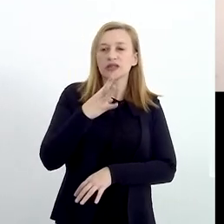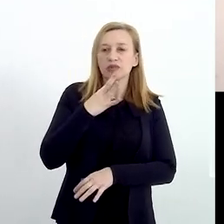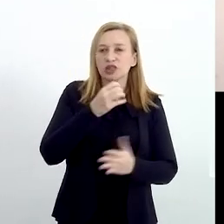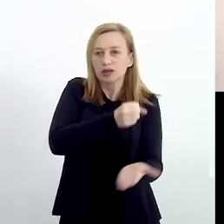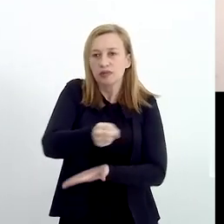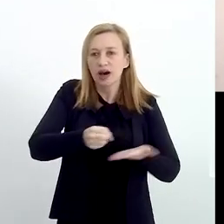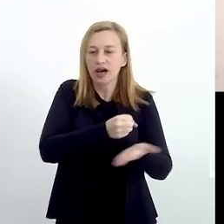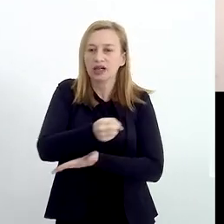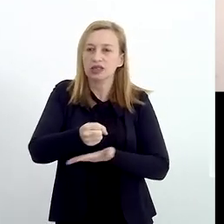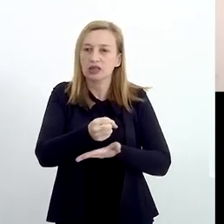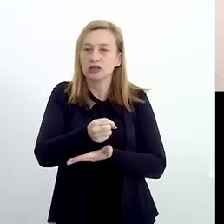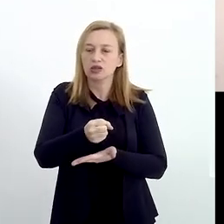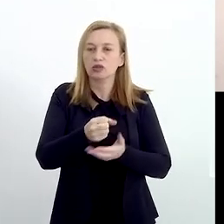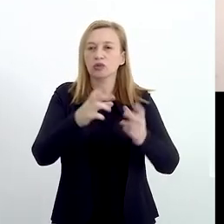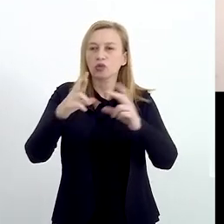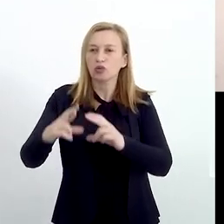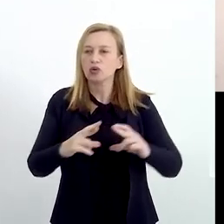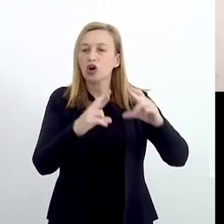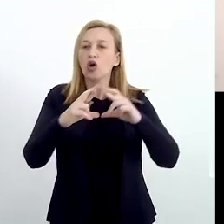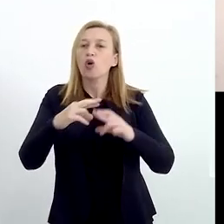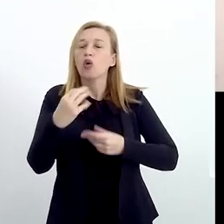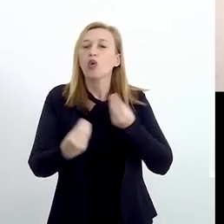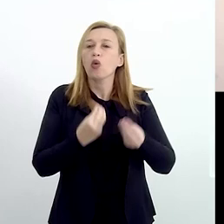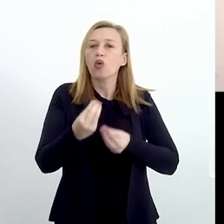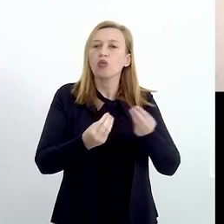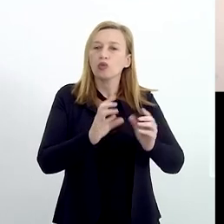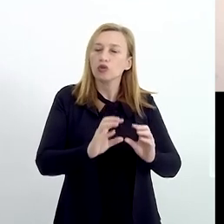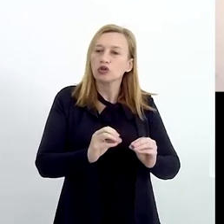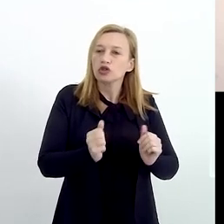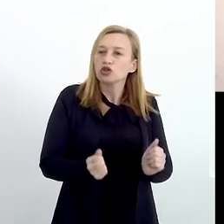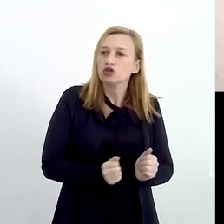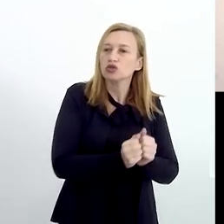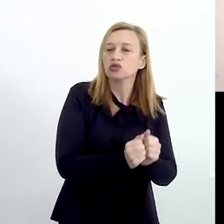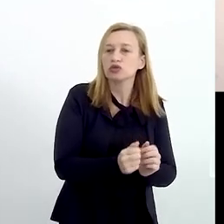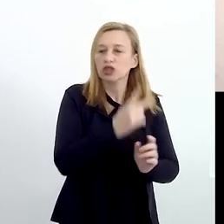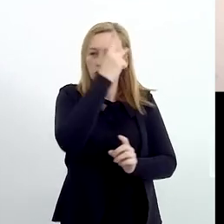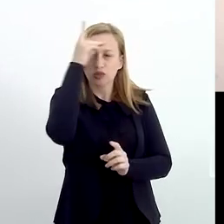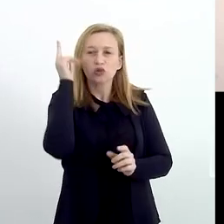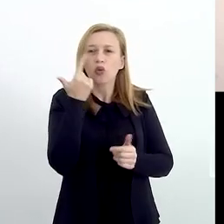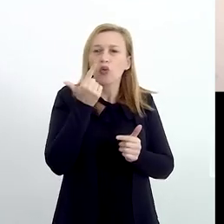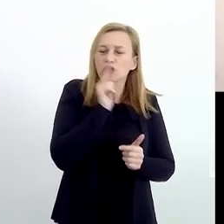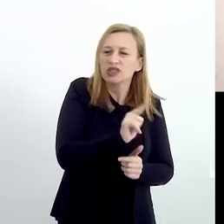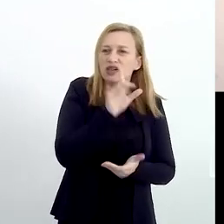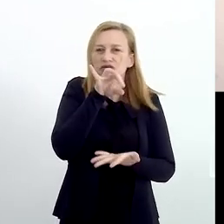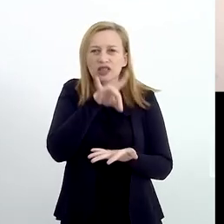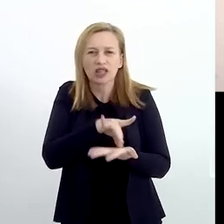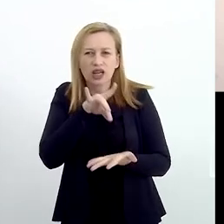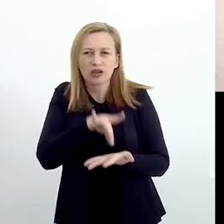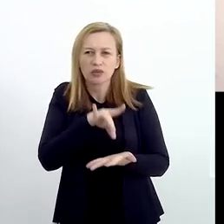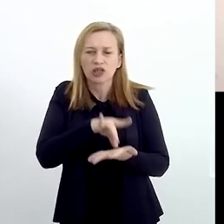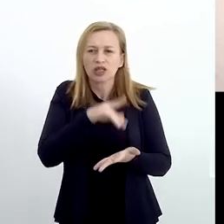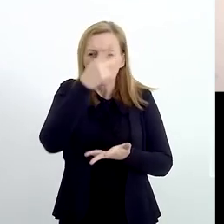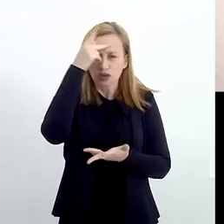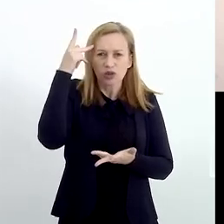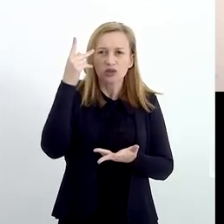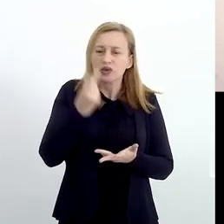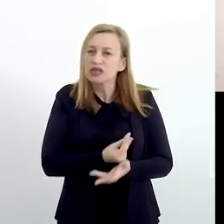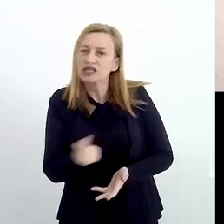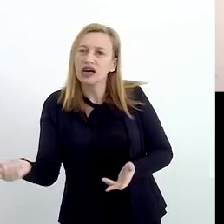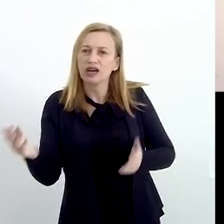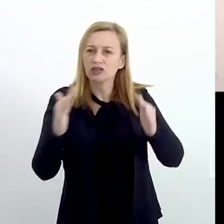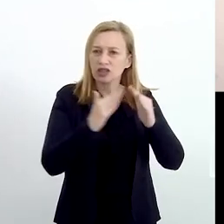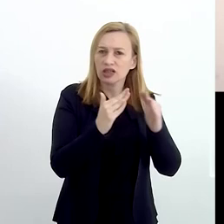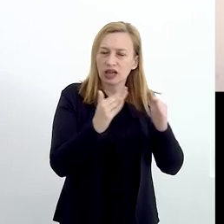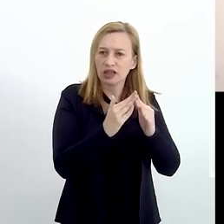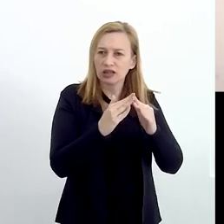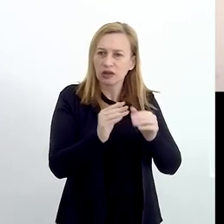conhecimento sobre os pilares do Recife o Tron fazer como aquele México as pessoas como que ele realmente consegue fazer com que